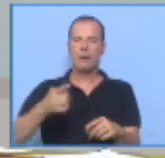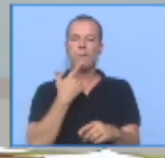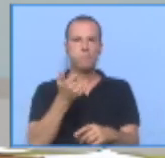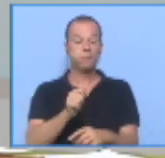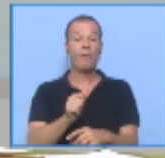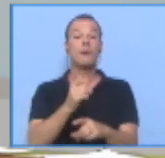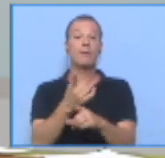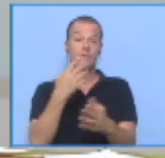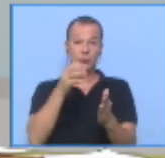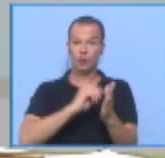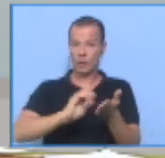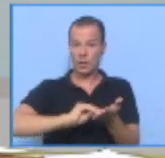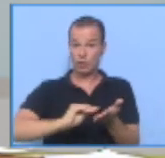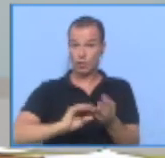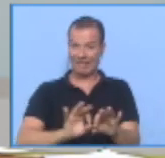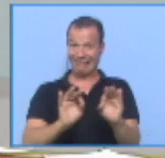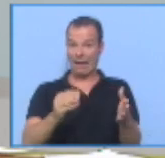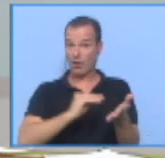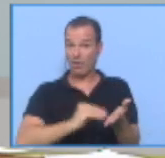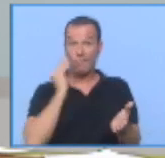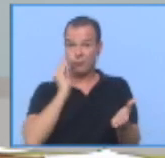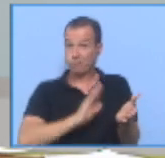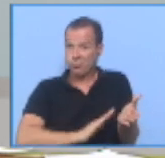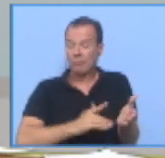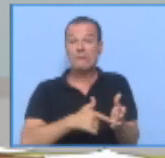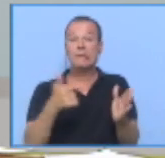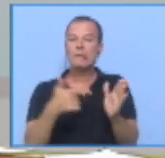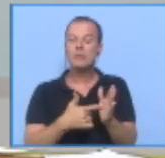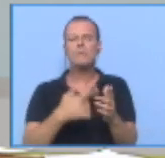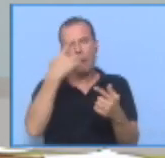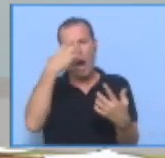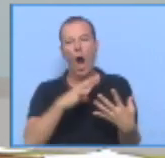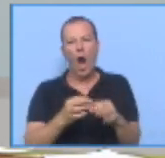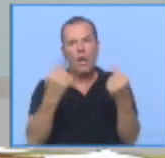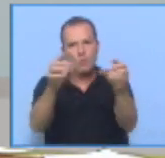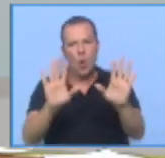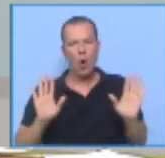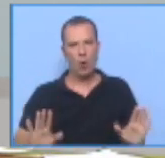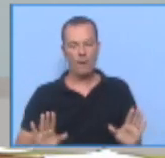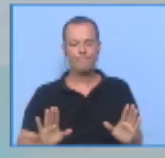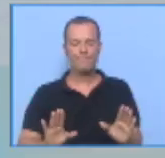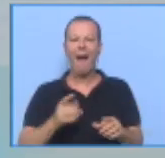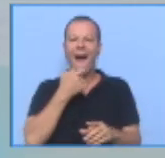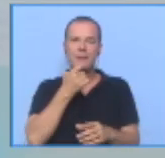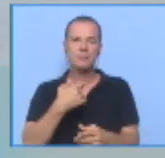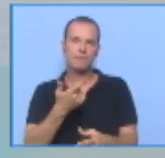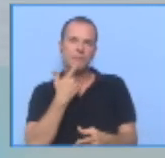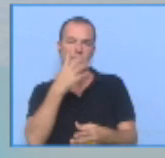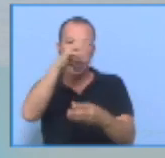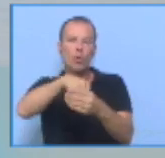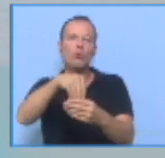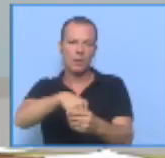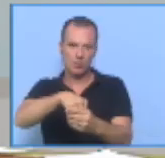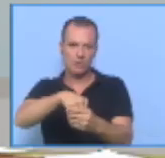escritos assim e, portanto, alguma coisa isso quererá dizer, mas depois temos foram escritos num contexto. Exatamente, num